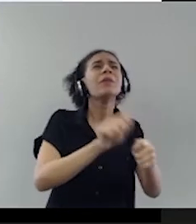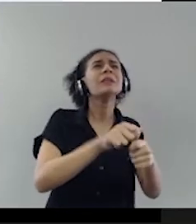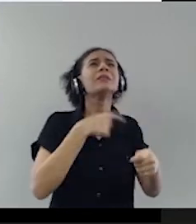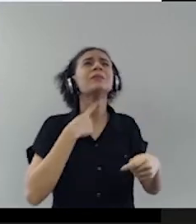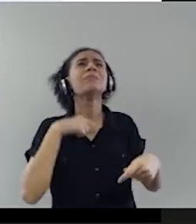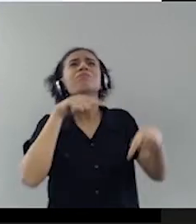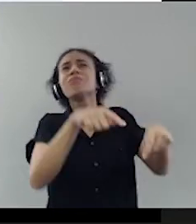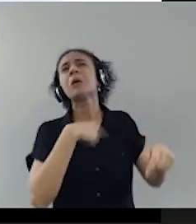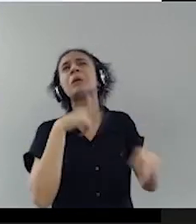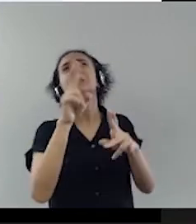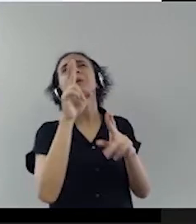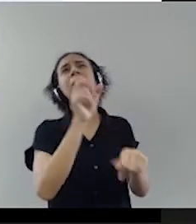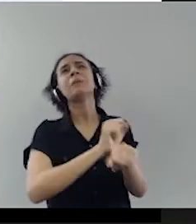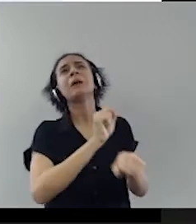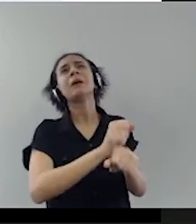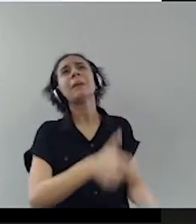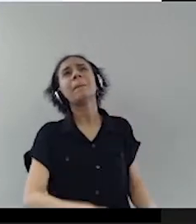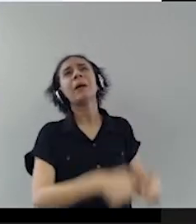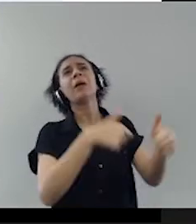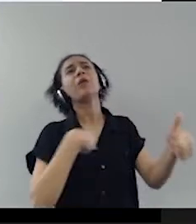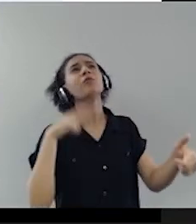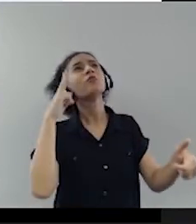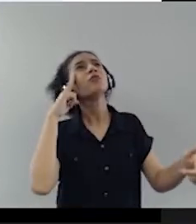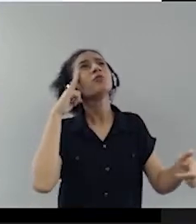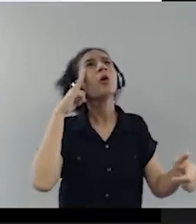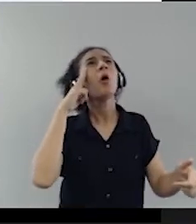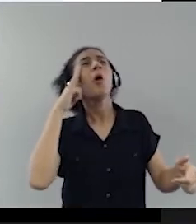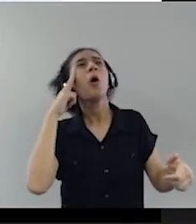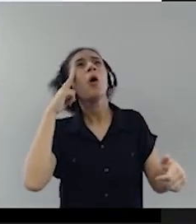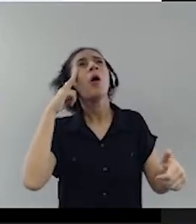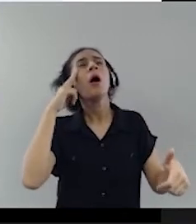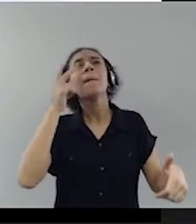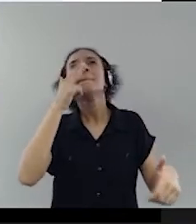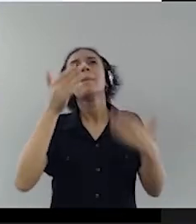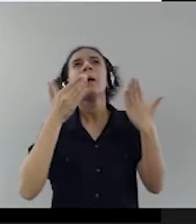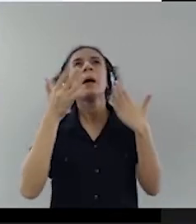seja assim, eu espero que seja. Ou seja, eu espero uma profecia